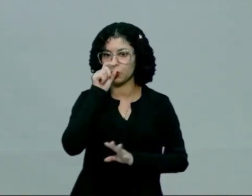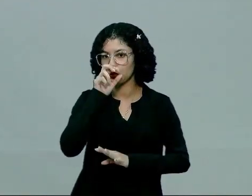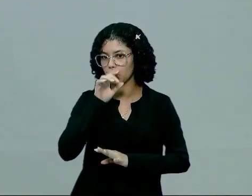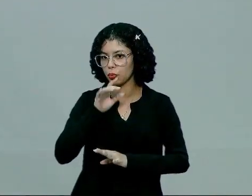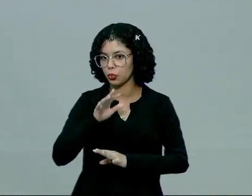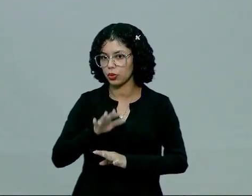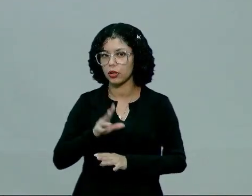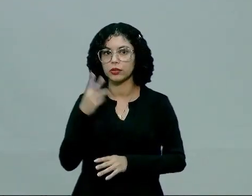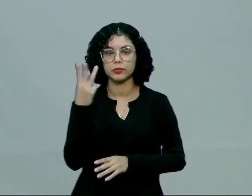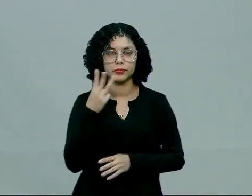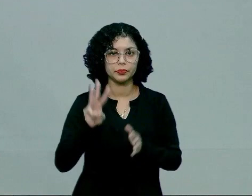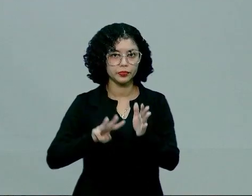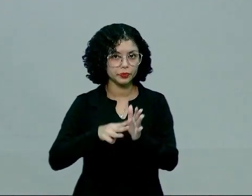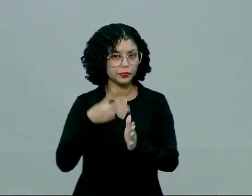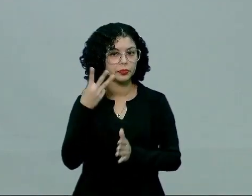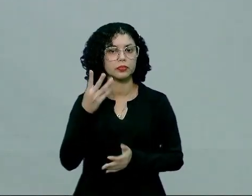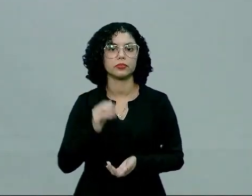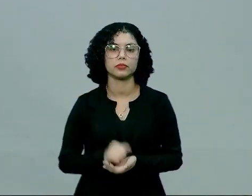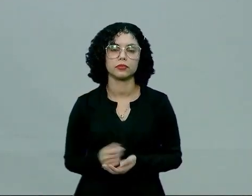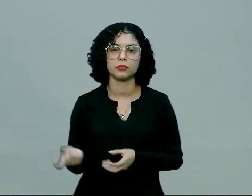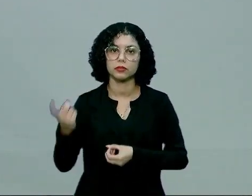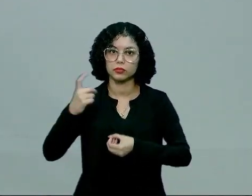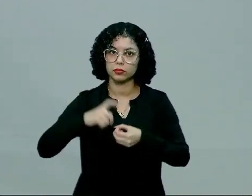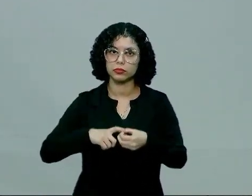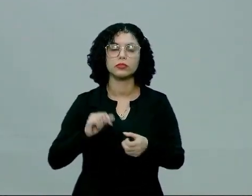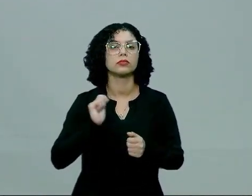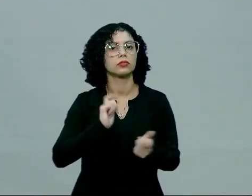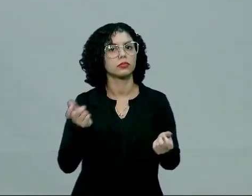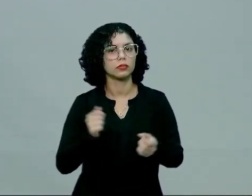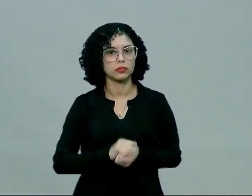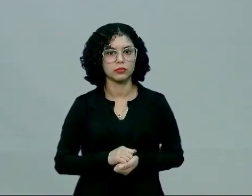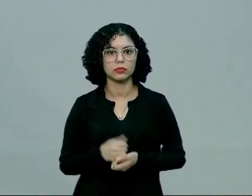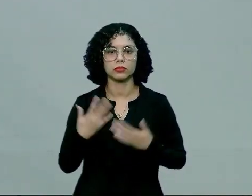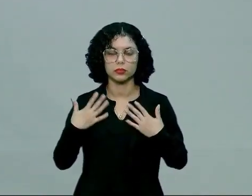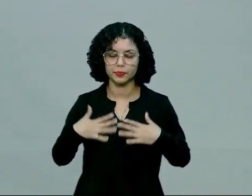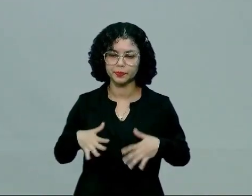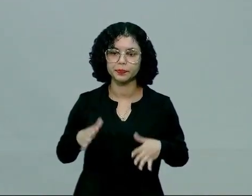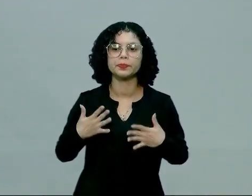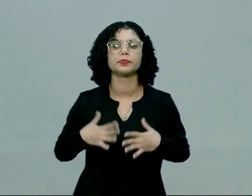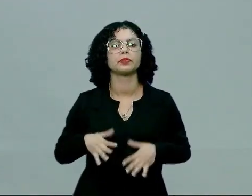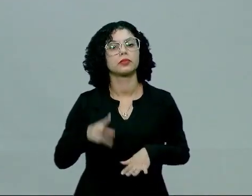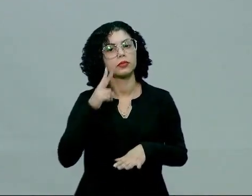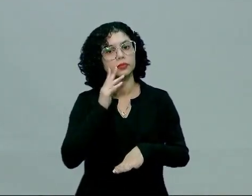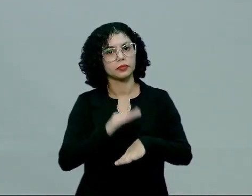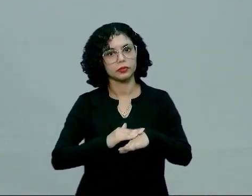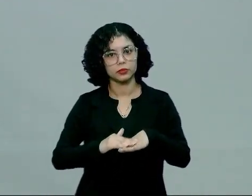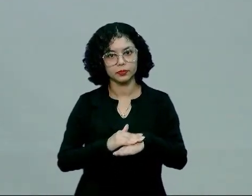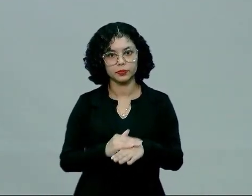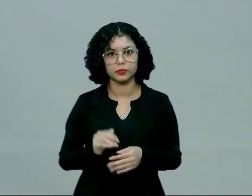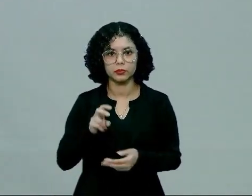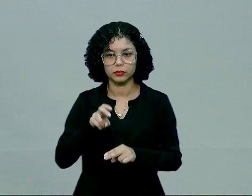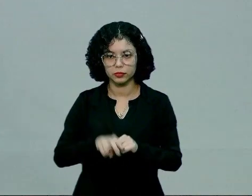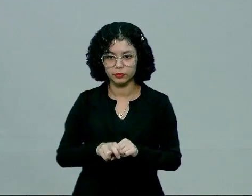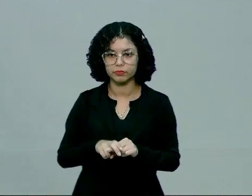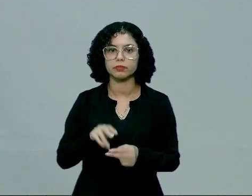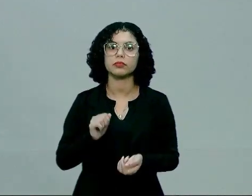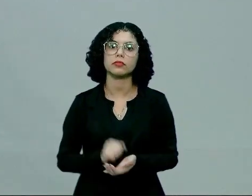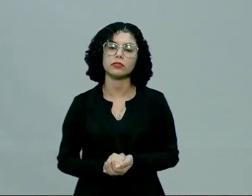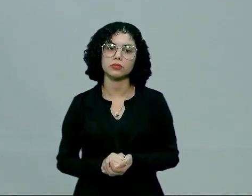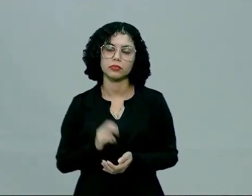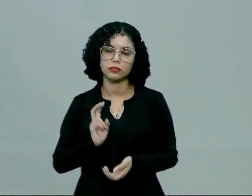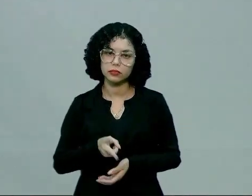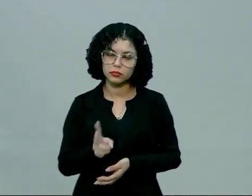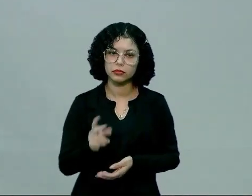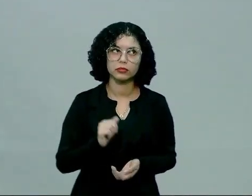fez isso três vezes volta pro seu ambiente sente seu corpo sente sua pele sente-se no presente e